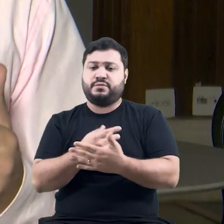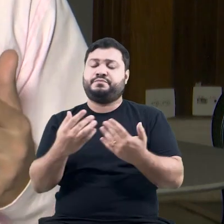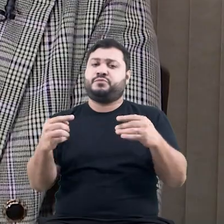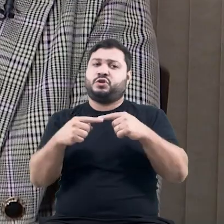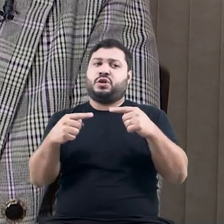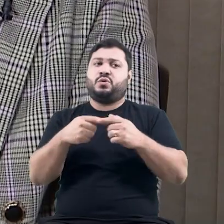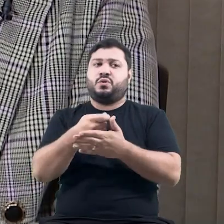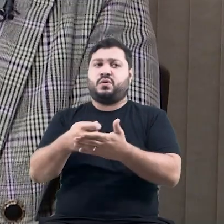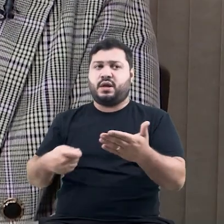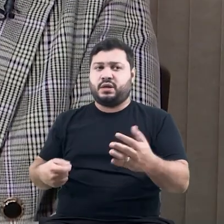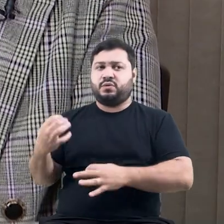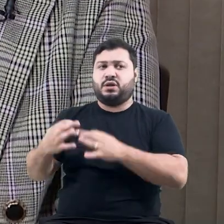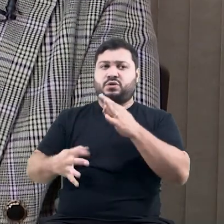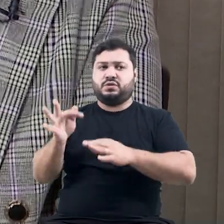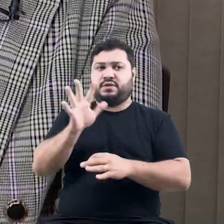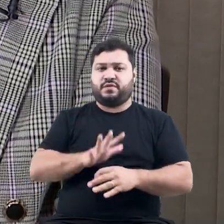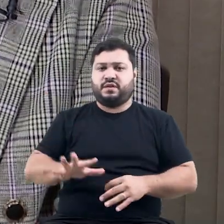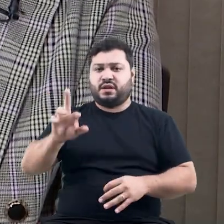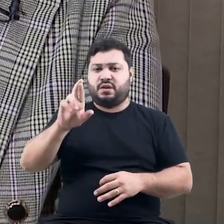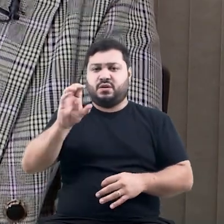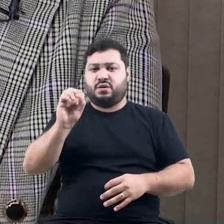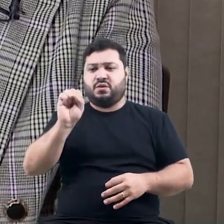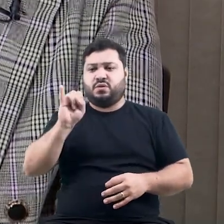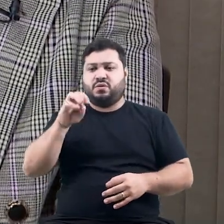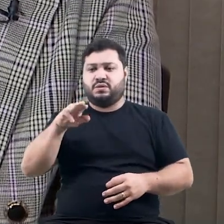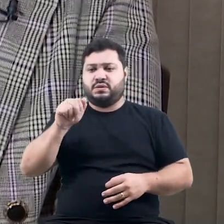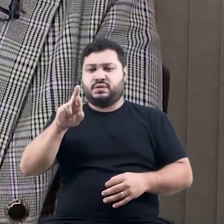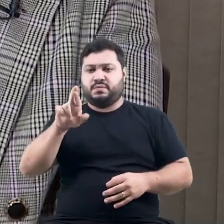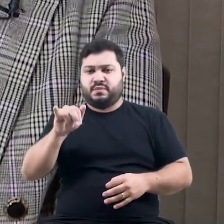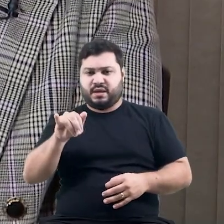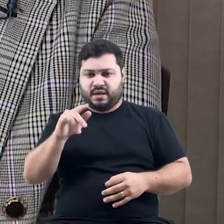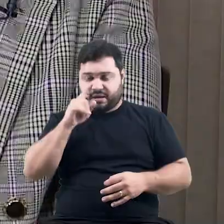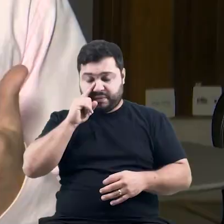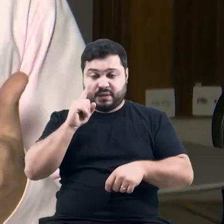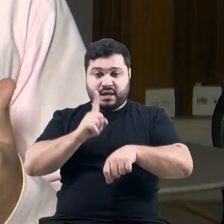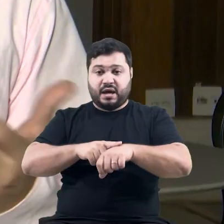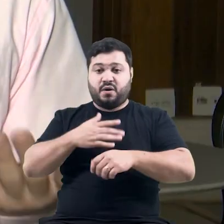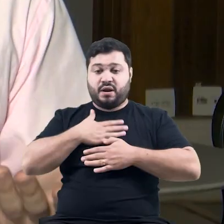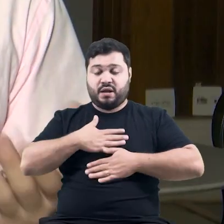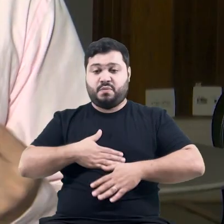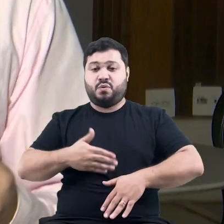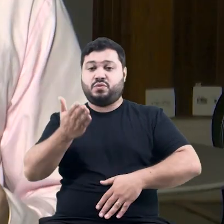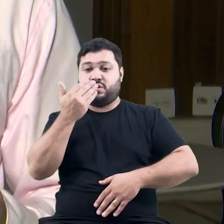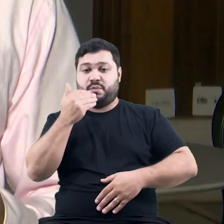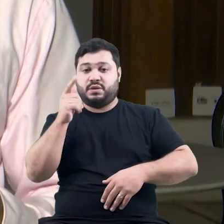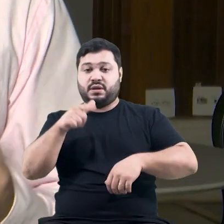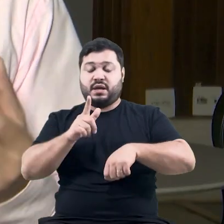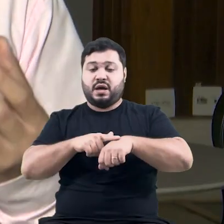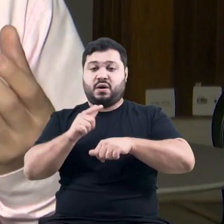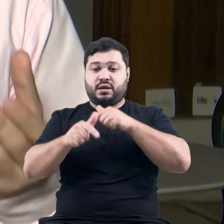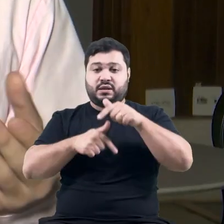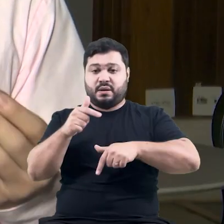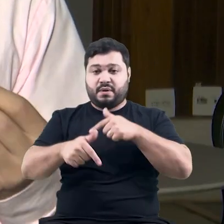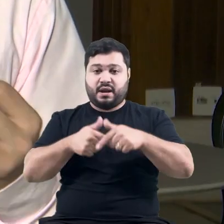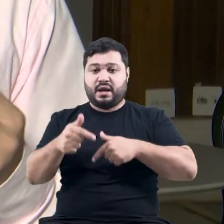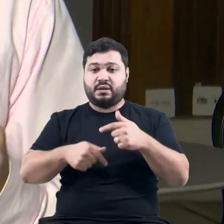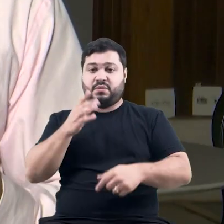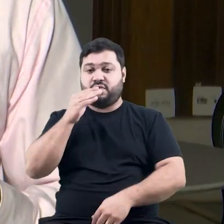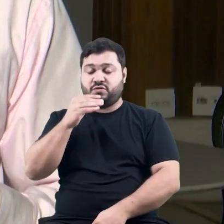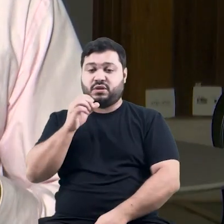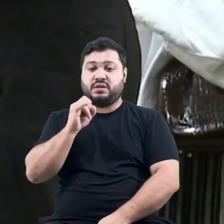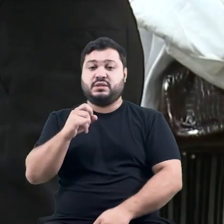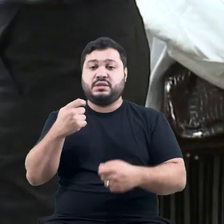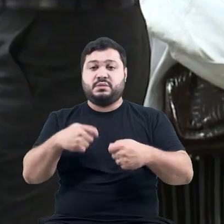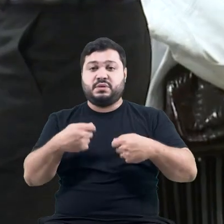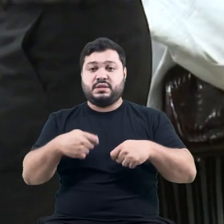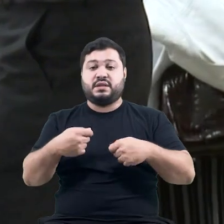indevidamente. De acordo com a relatora, a juíza federal Rosiméria Gonçalves de Carvalho, a hora repouso ou alimentação é a hora trabalhada pelo